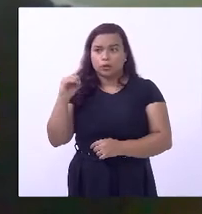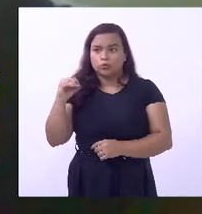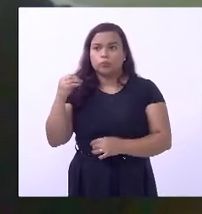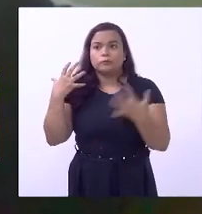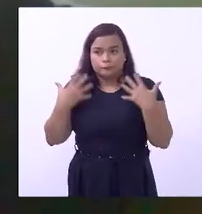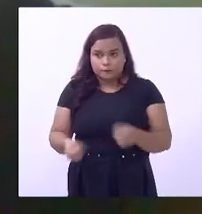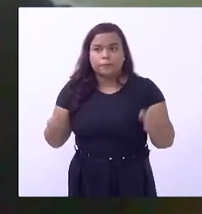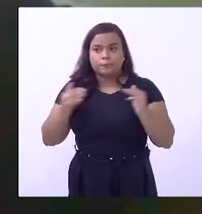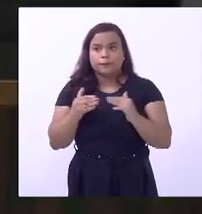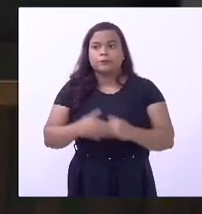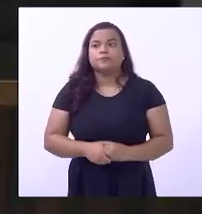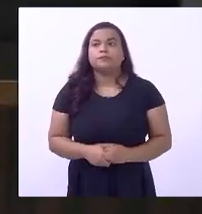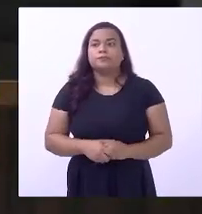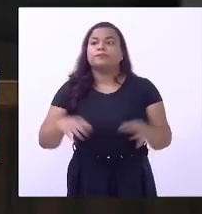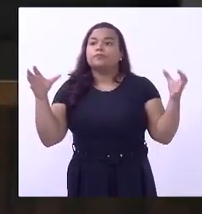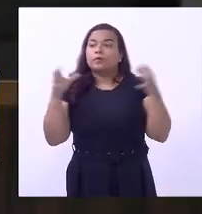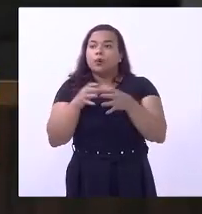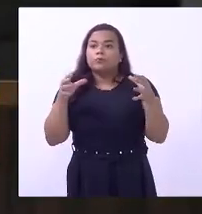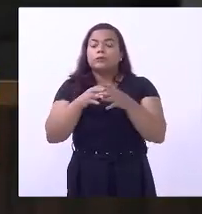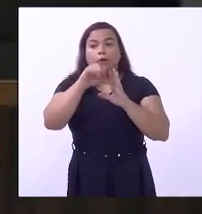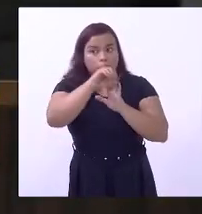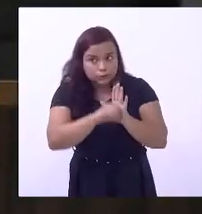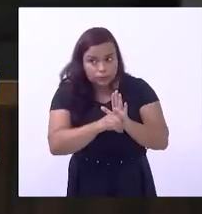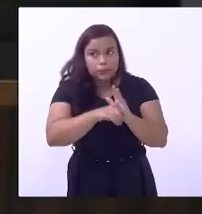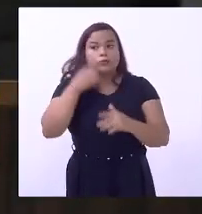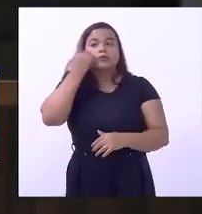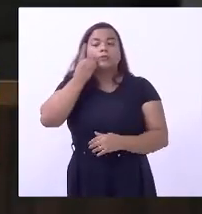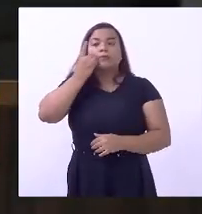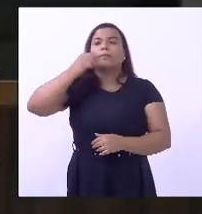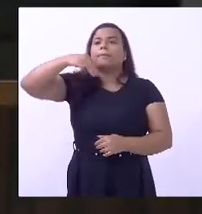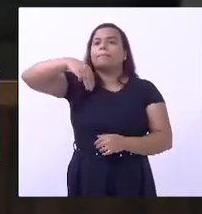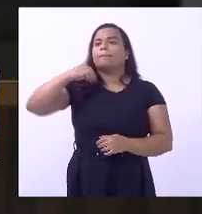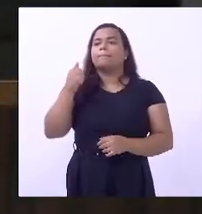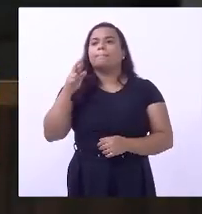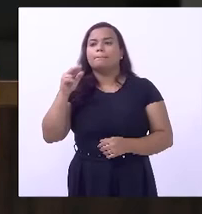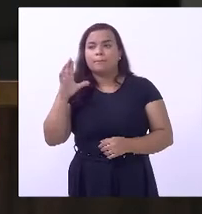Favorável. Pela Comissão de Orçamento, deputado Márcio Pacheco.